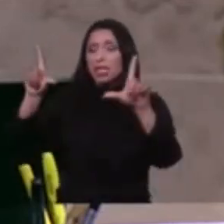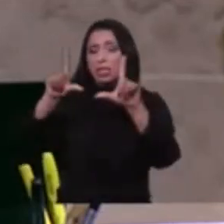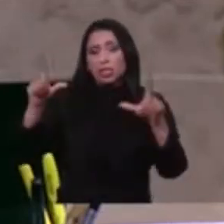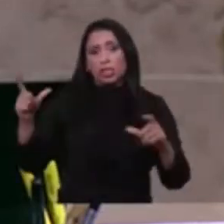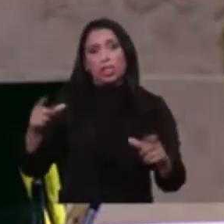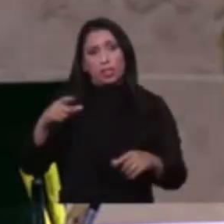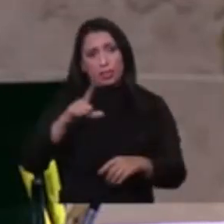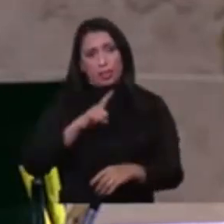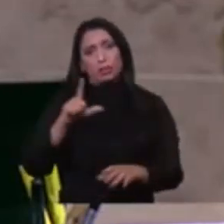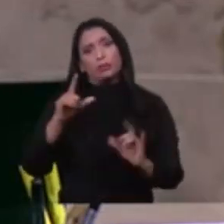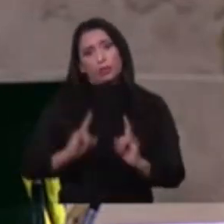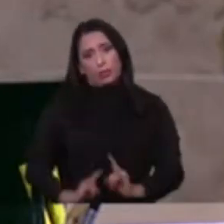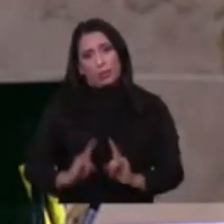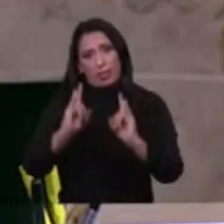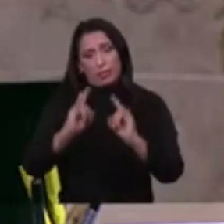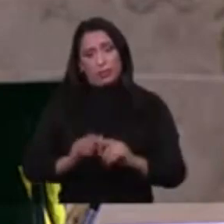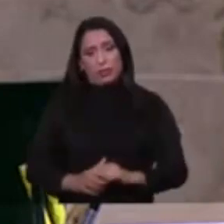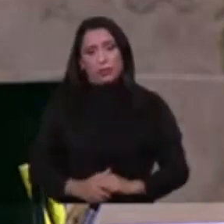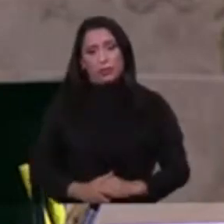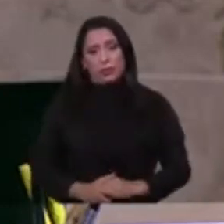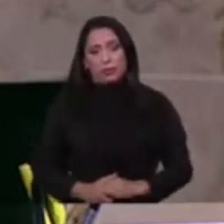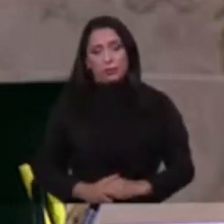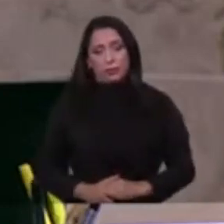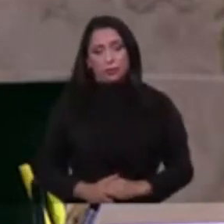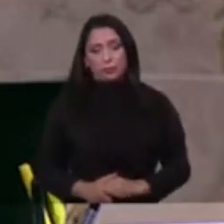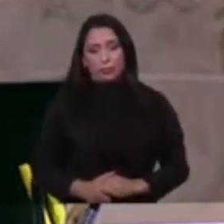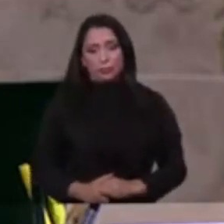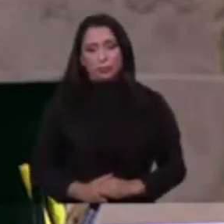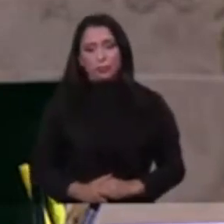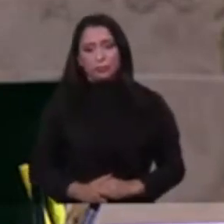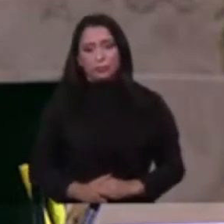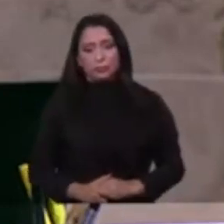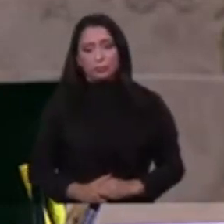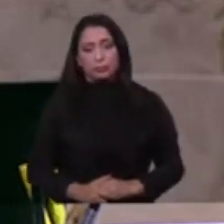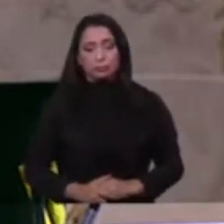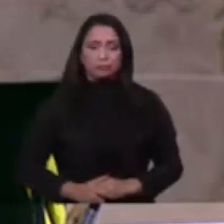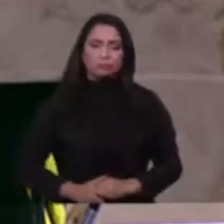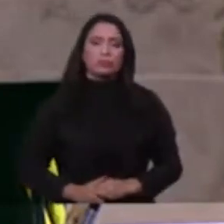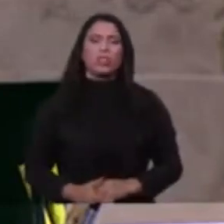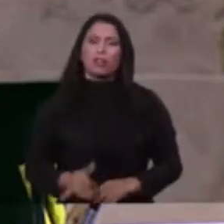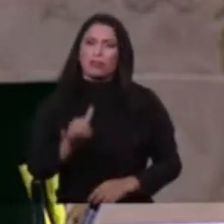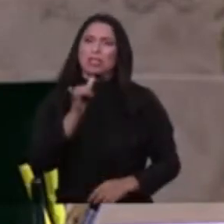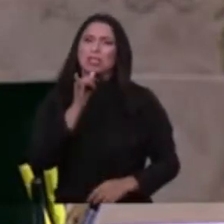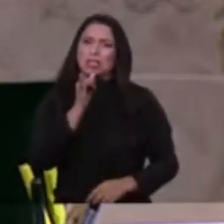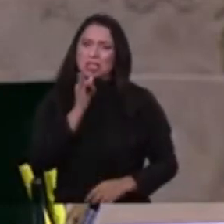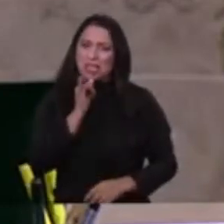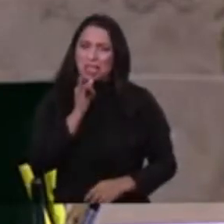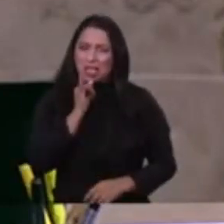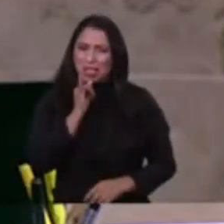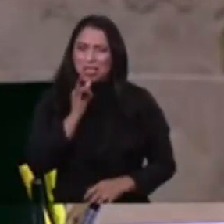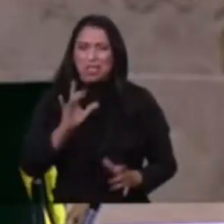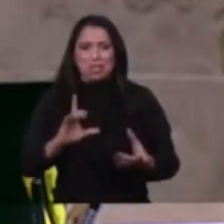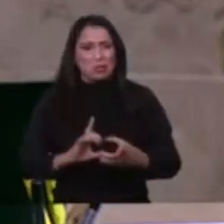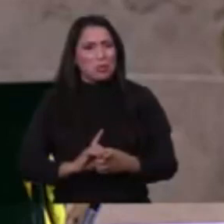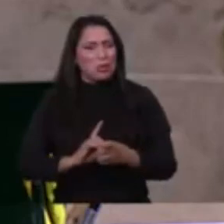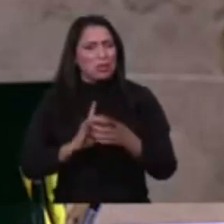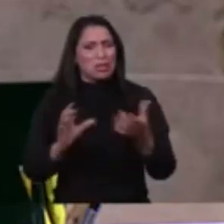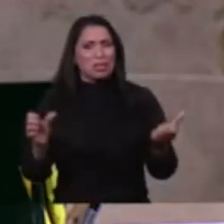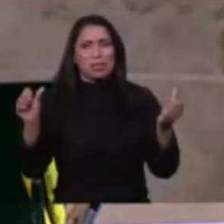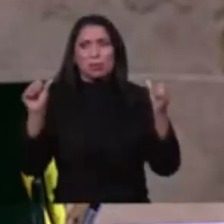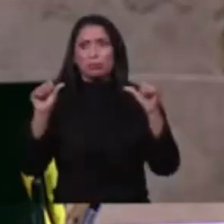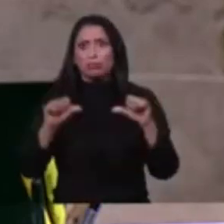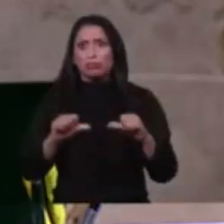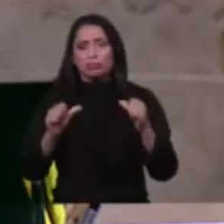construções. O triste episódio que sangrou a democracia brasileira foi o apogeu